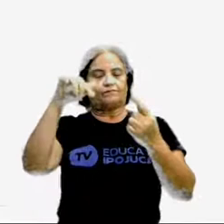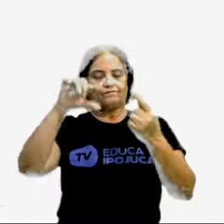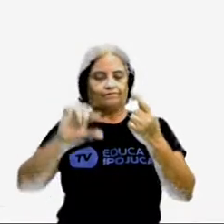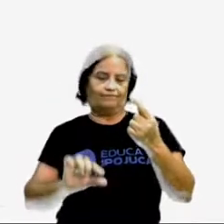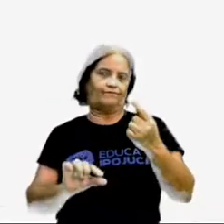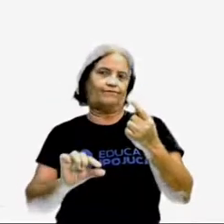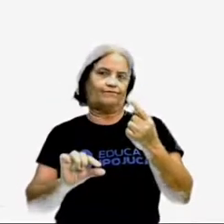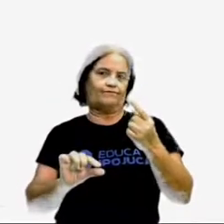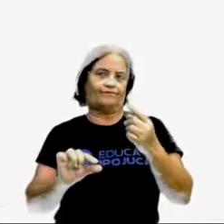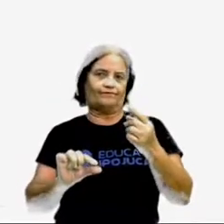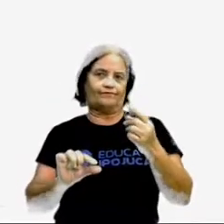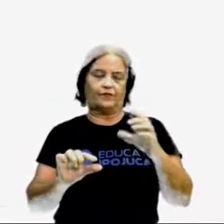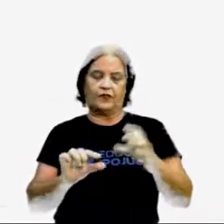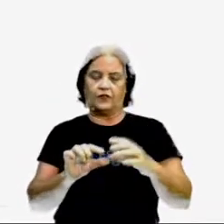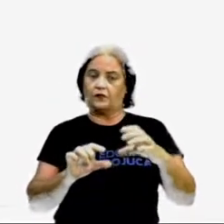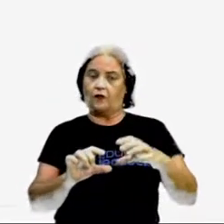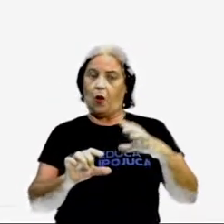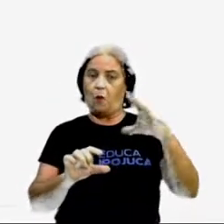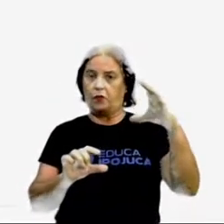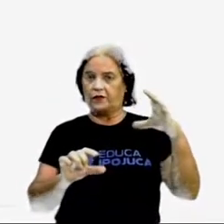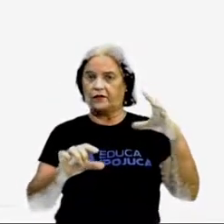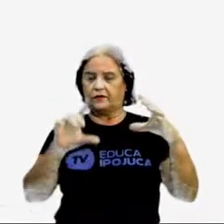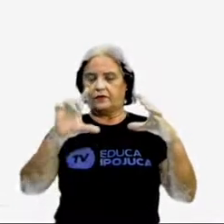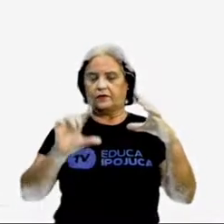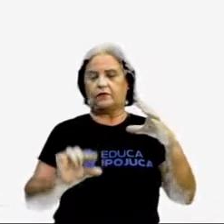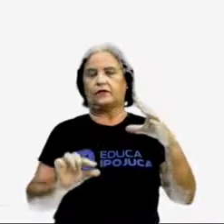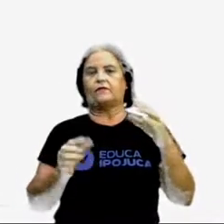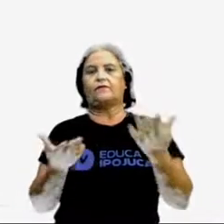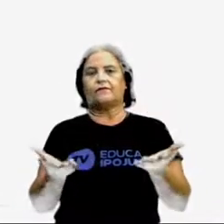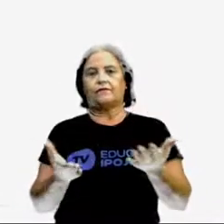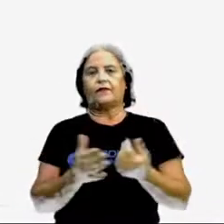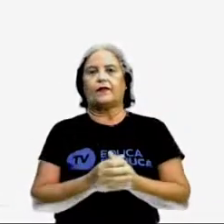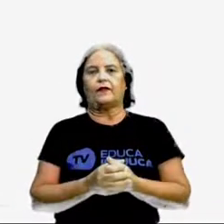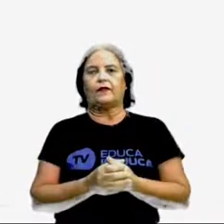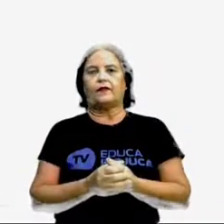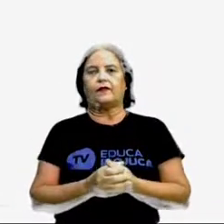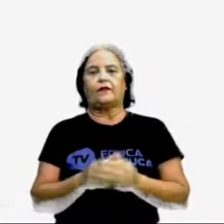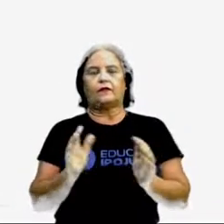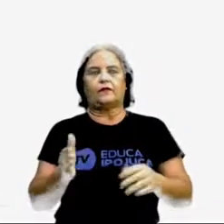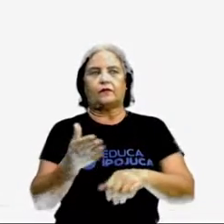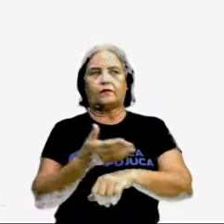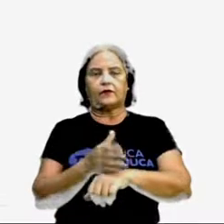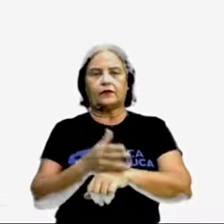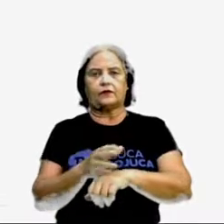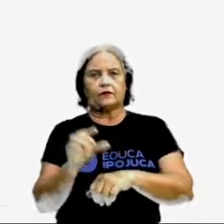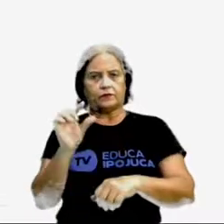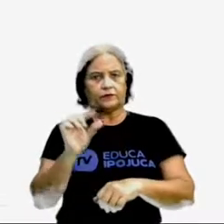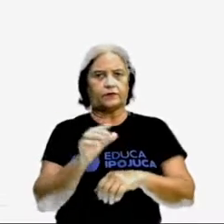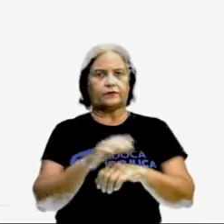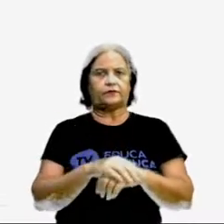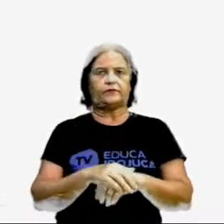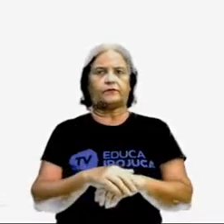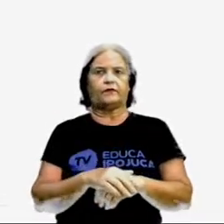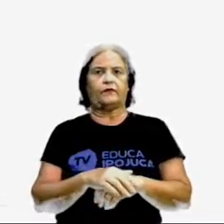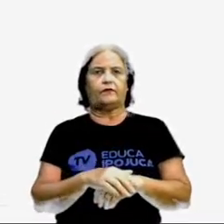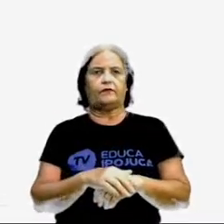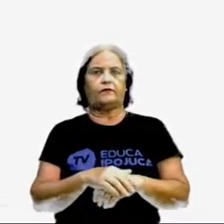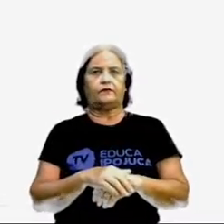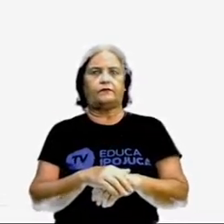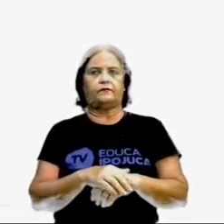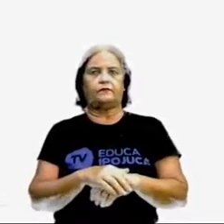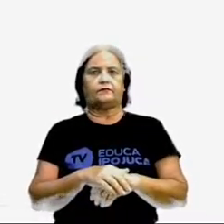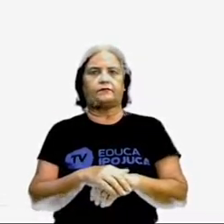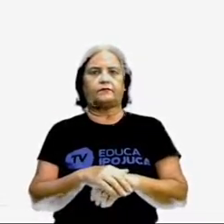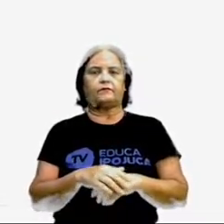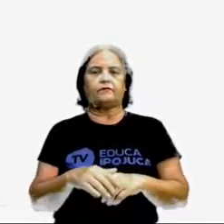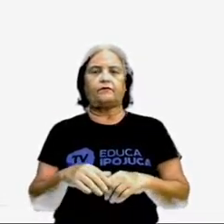diminuir, a outra aumenta. Mas agora é hora de praticar um pouco. Vamos praticar um pouco?